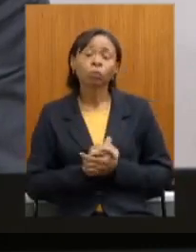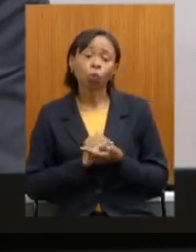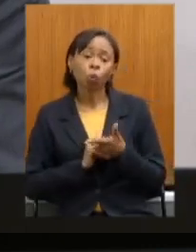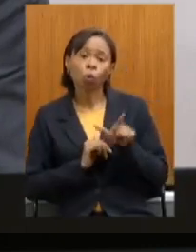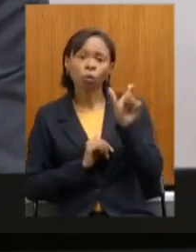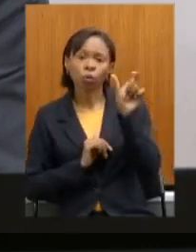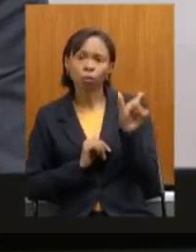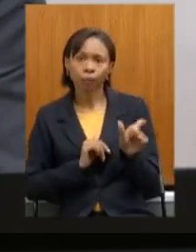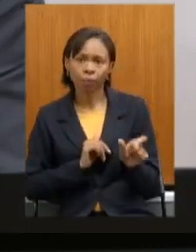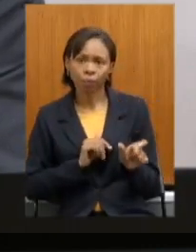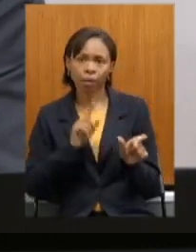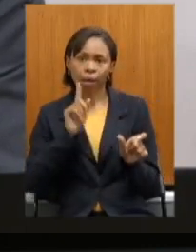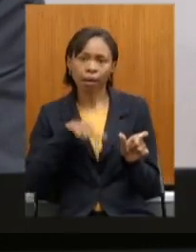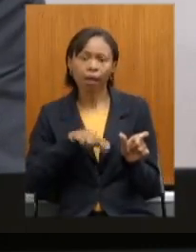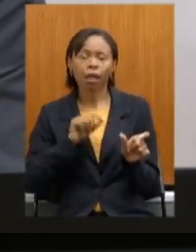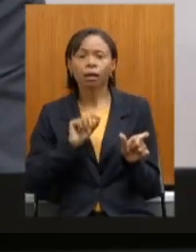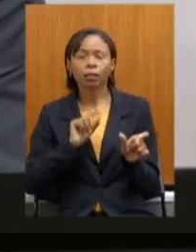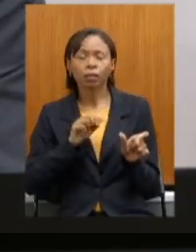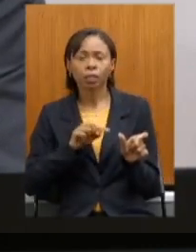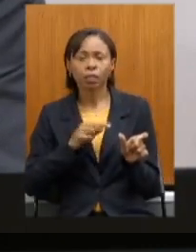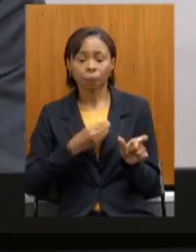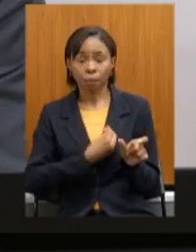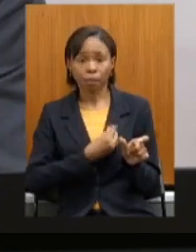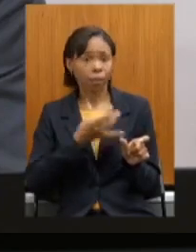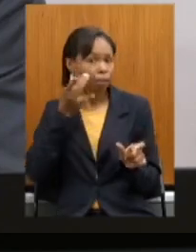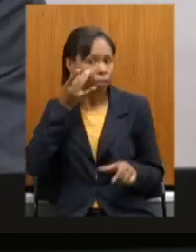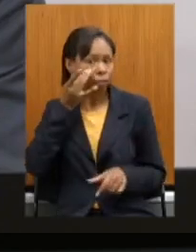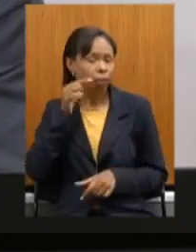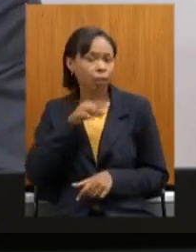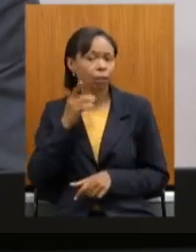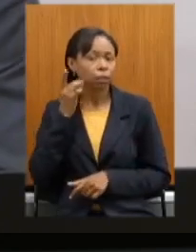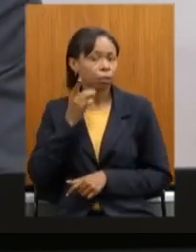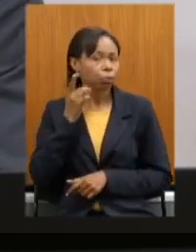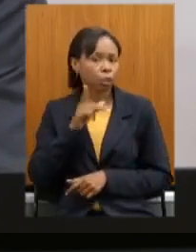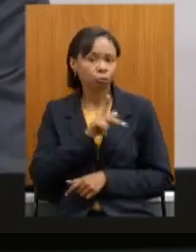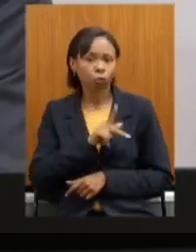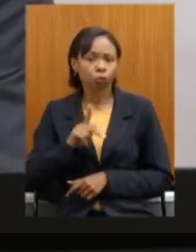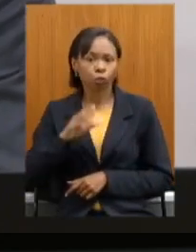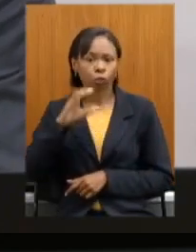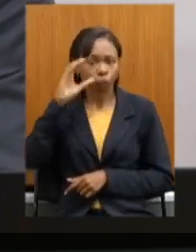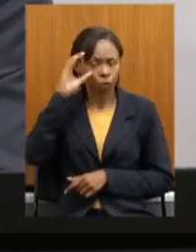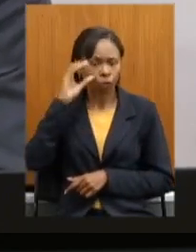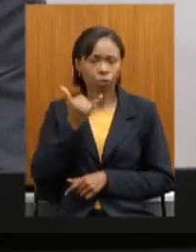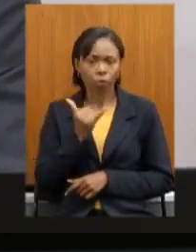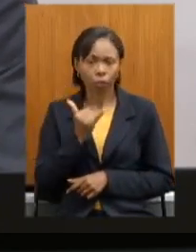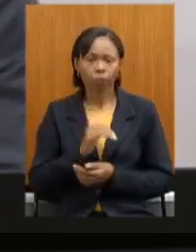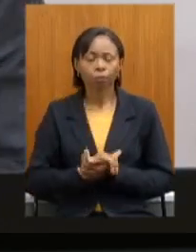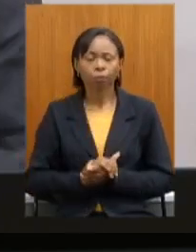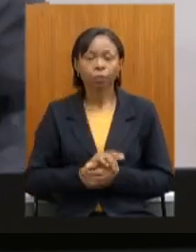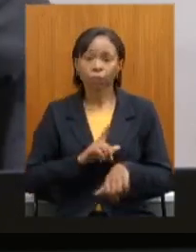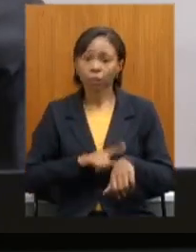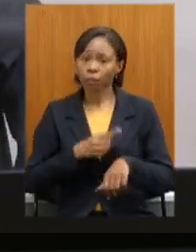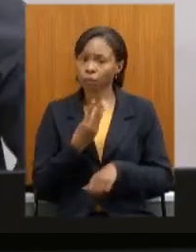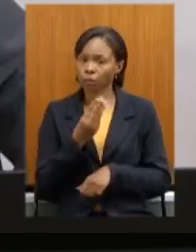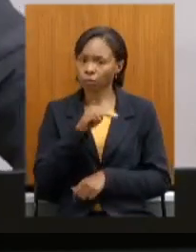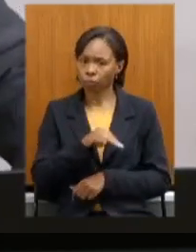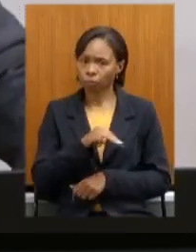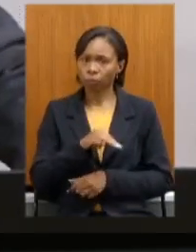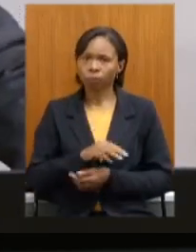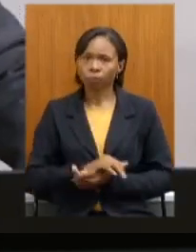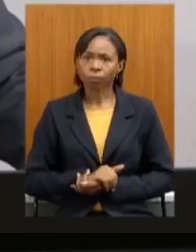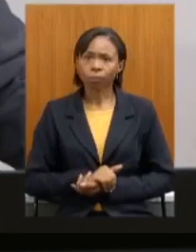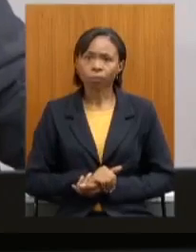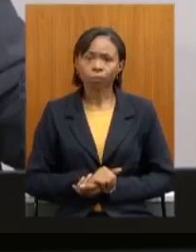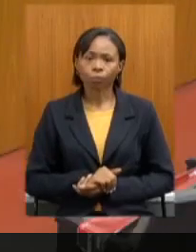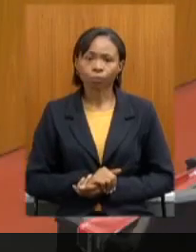inscrito, querido colega, que se encontra presencialmente, deputado professor Cleiton, por 3 minutos. Boa